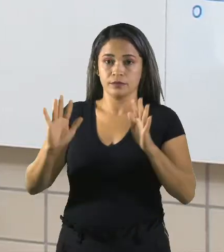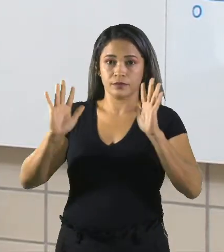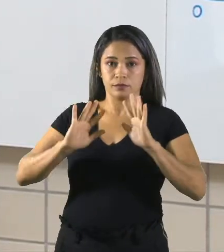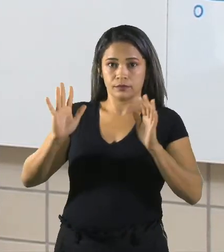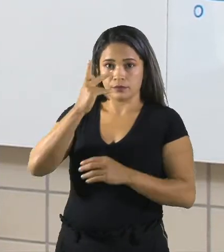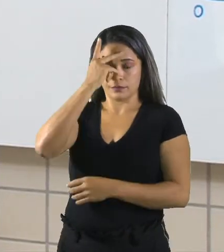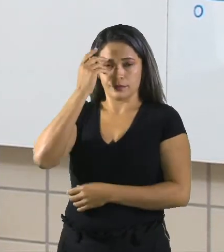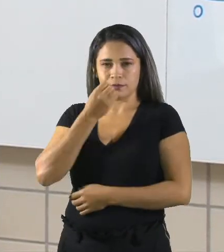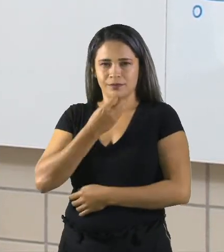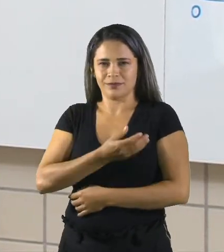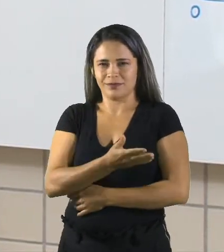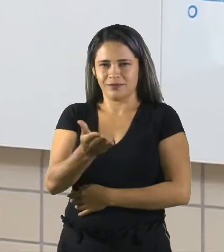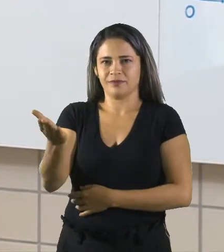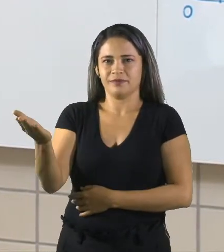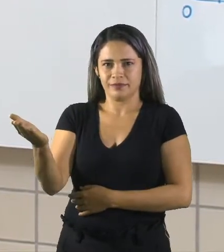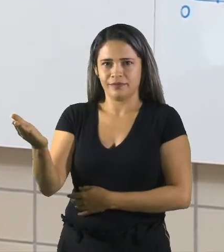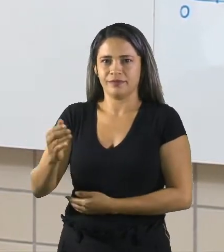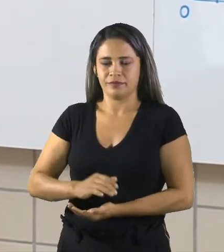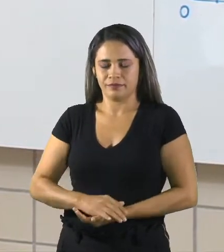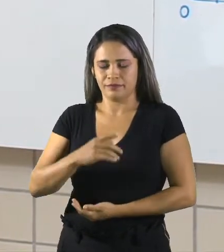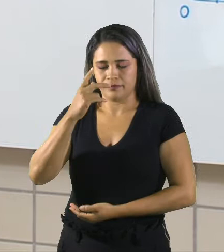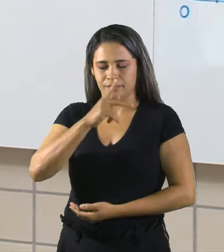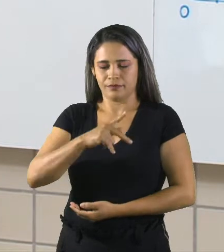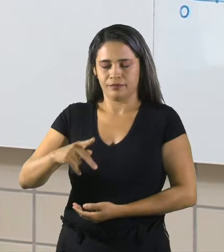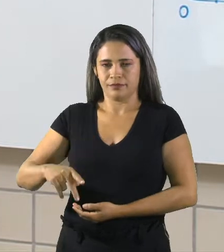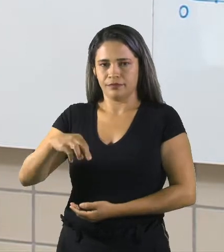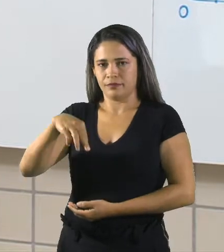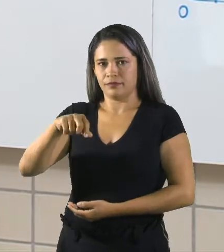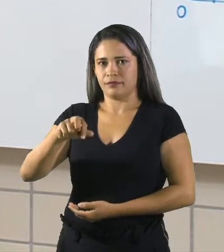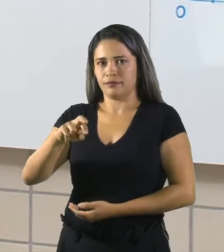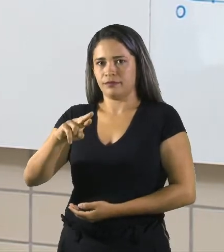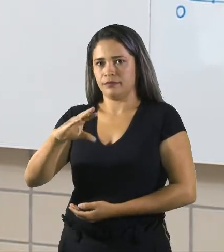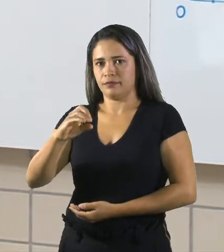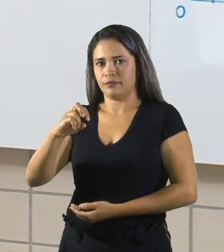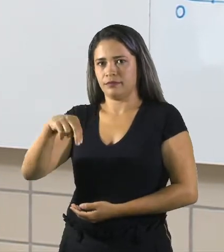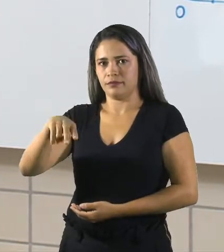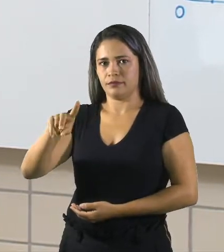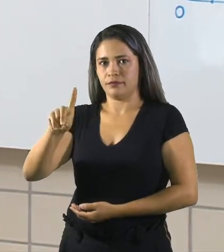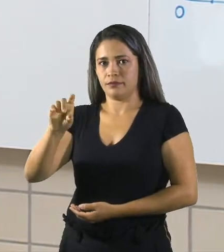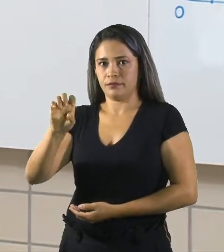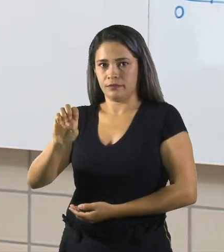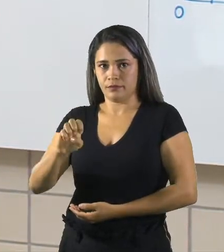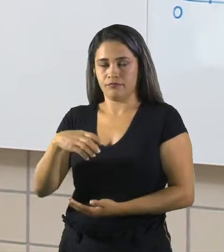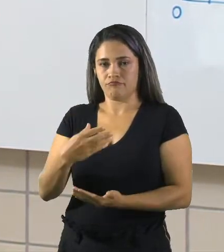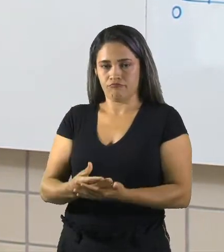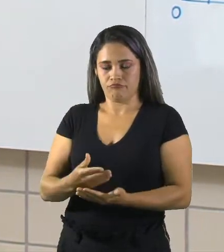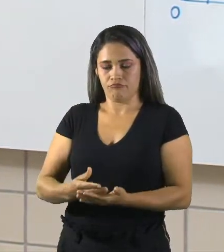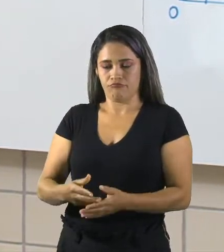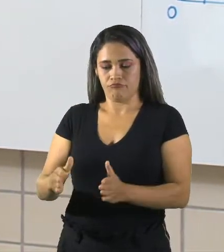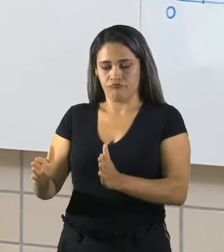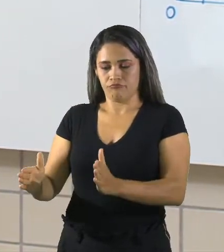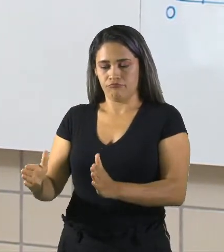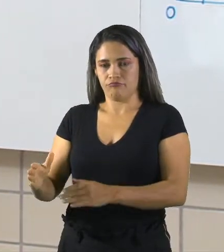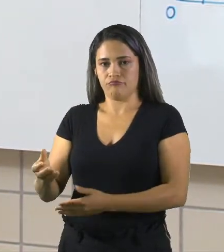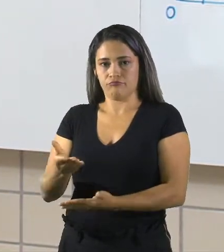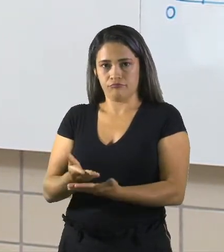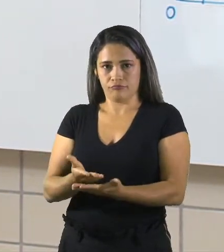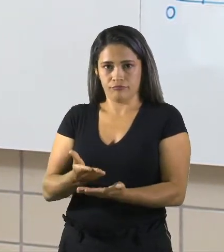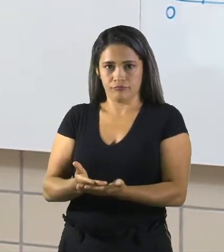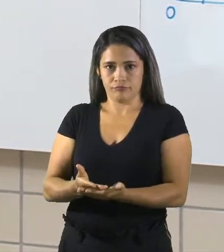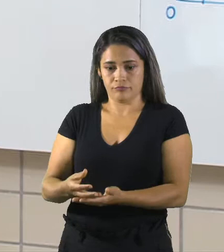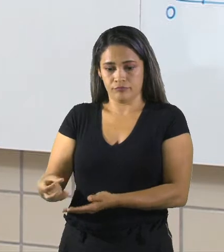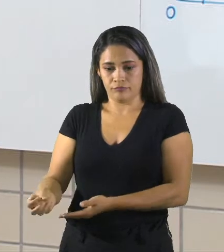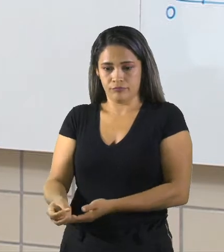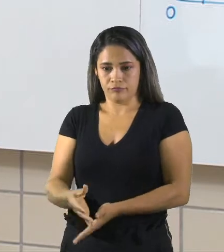Olá pessoal, tudo bem com vocês? Professor Marcones novamente para a gente começar um novo bloco de estudos. E nesse nosso novo